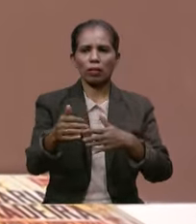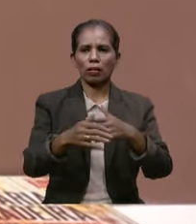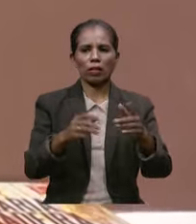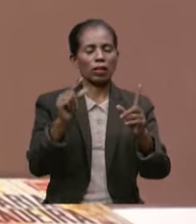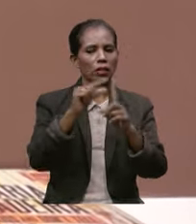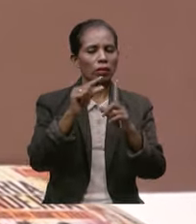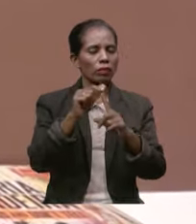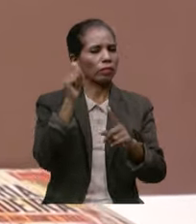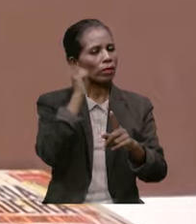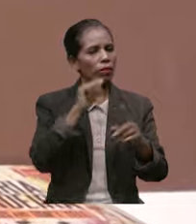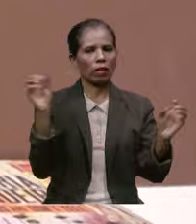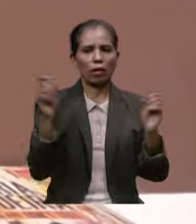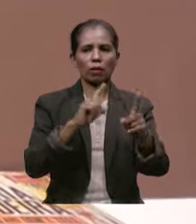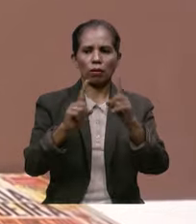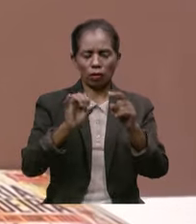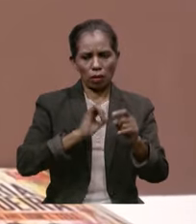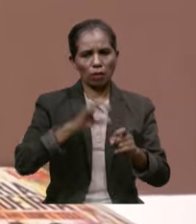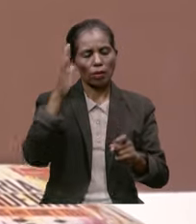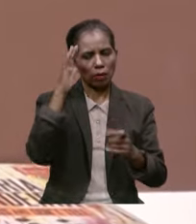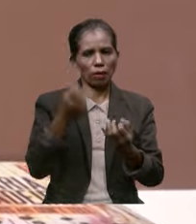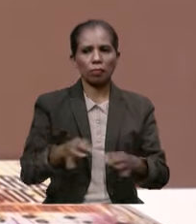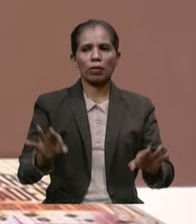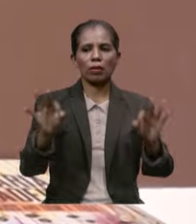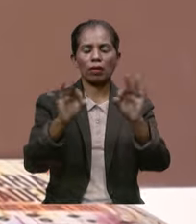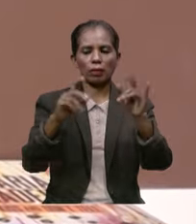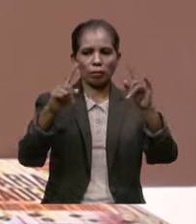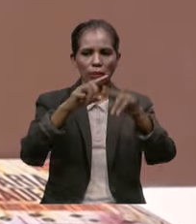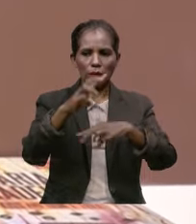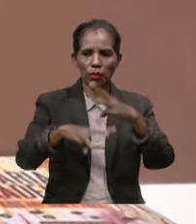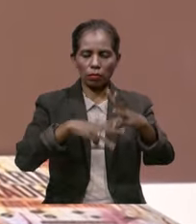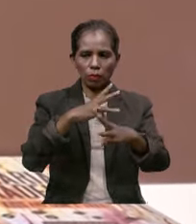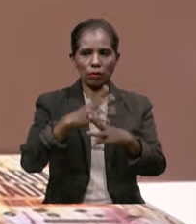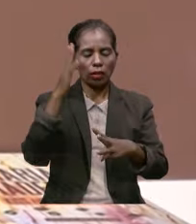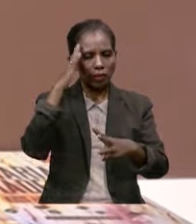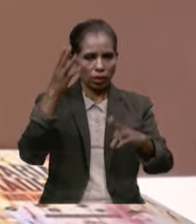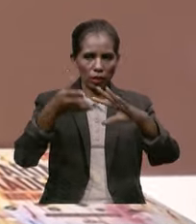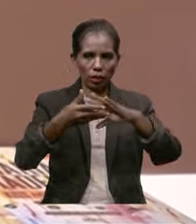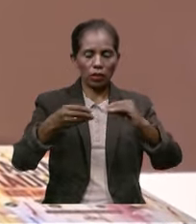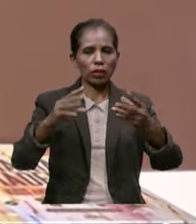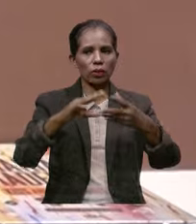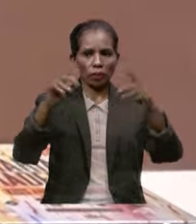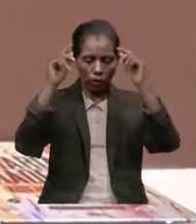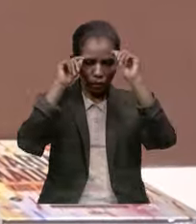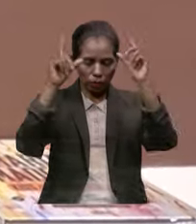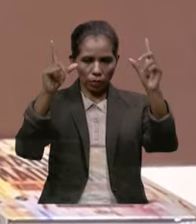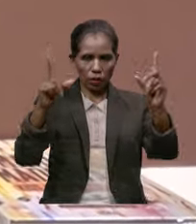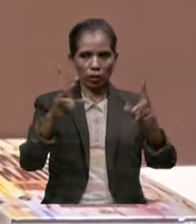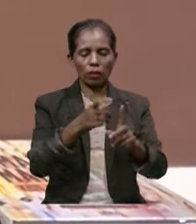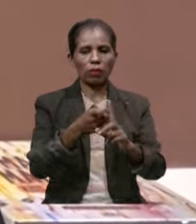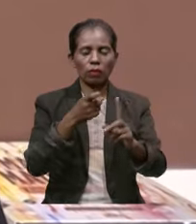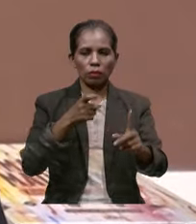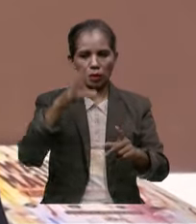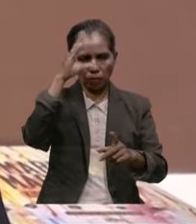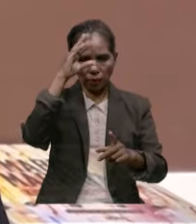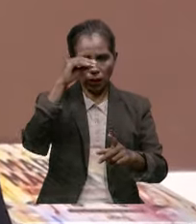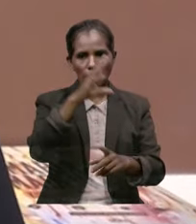dun qualia. E ao noin importante para mundo hatene que história Timor Nian e a luta o simane no feto